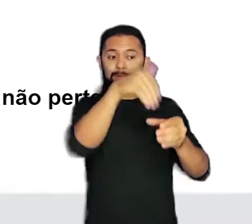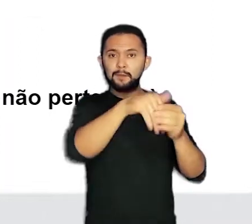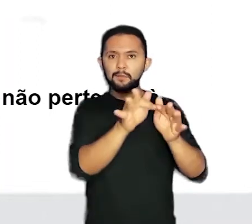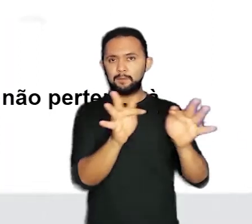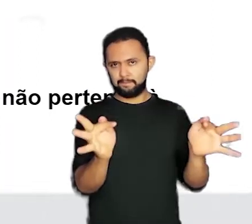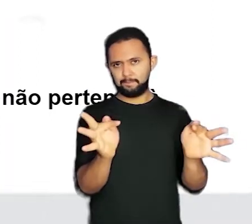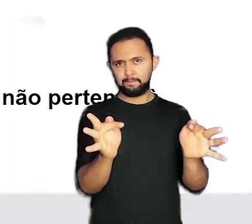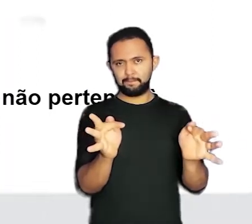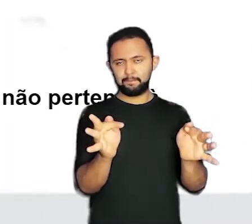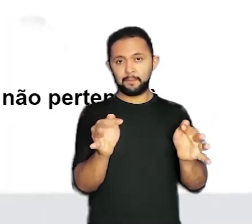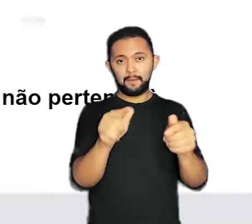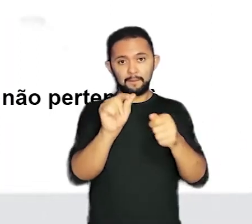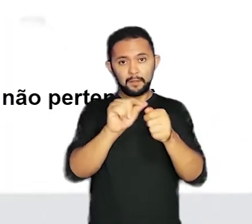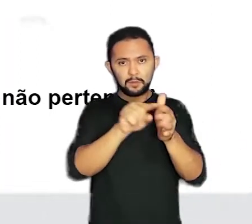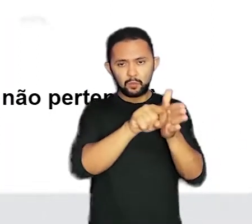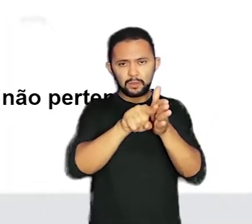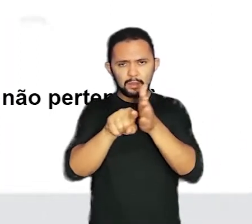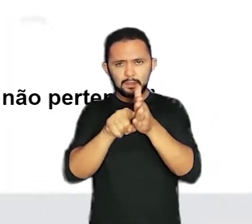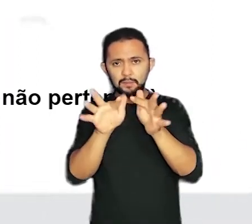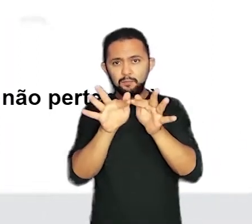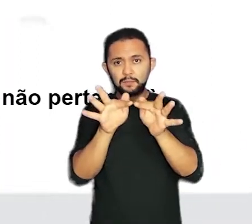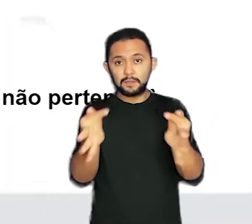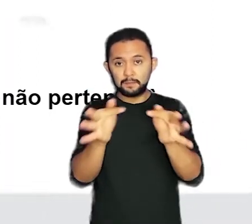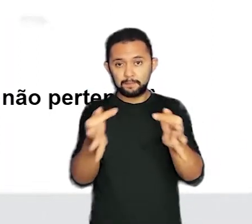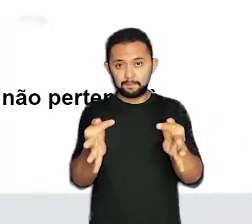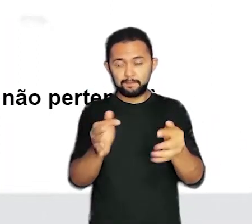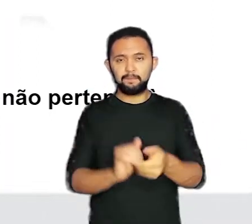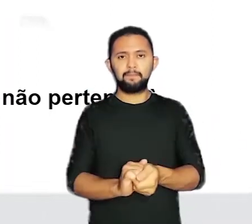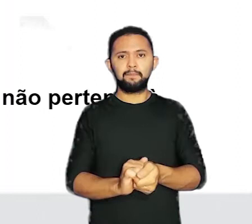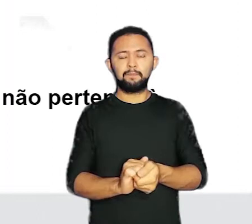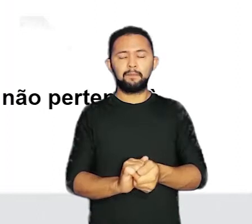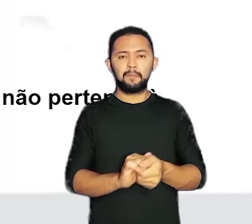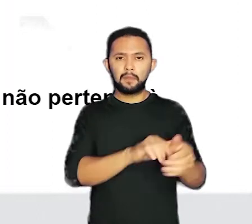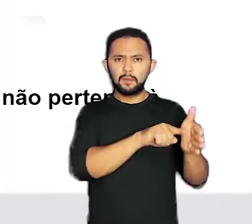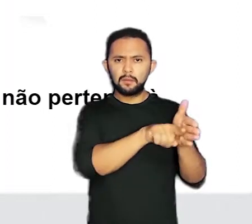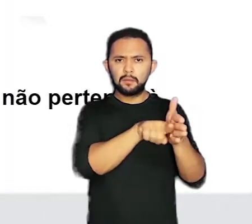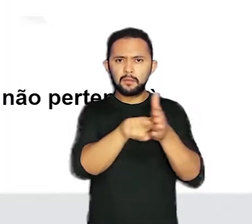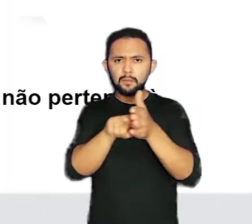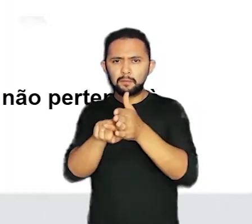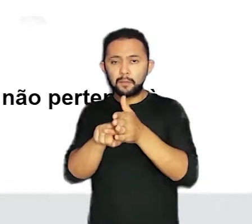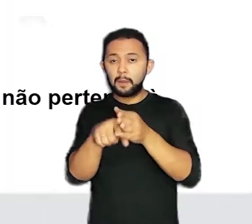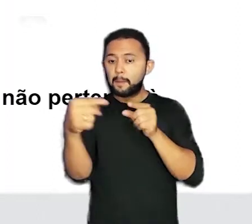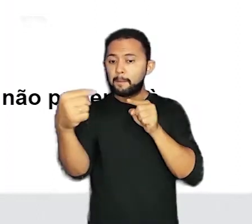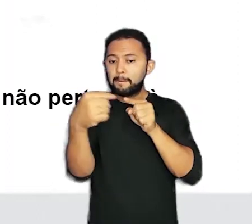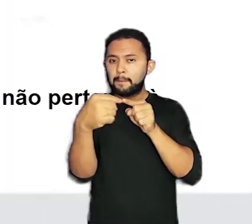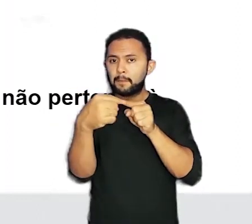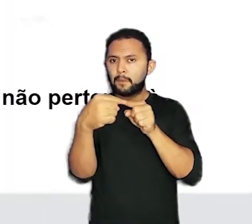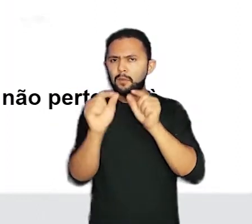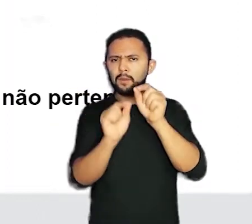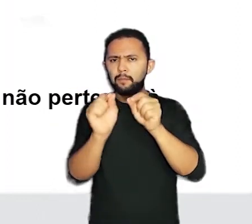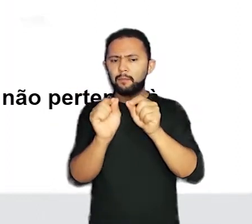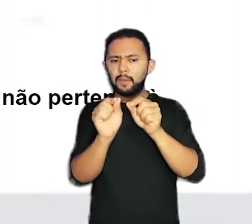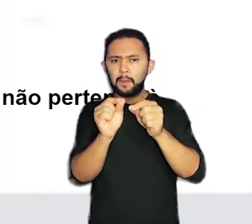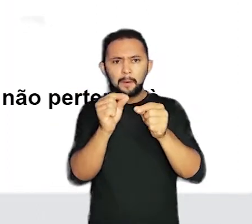de uma oração, dentro de um contexto, tá bom? Então a análise sintática ela tem como objetivo examinar a estrutura